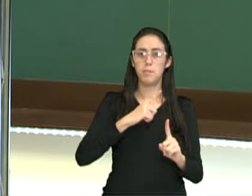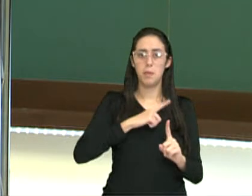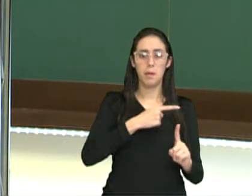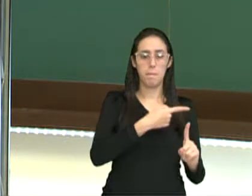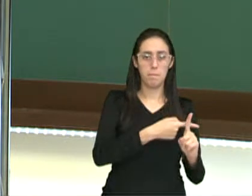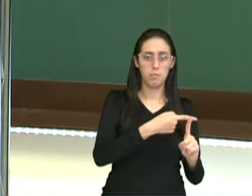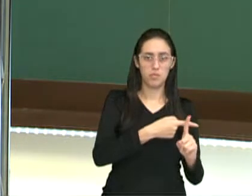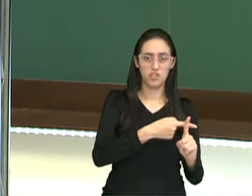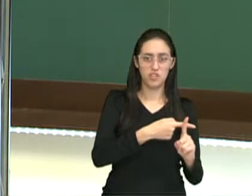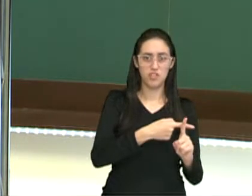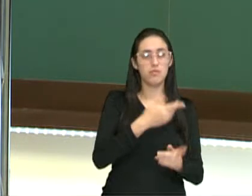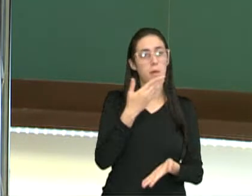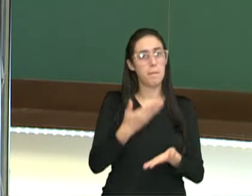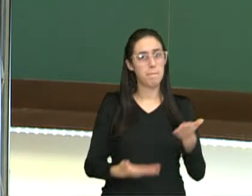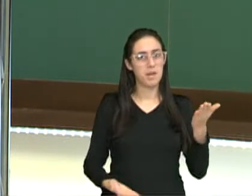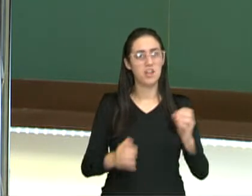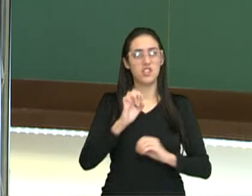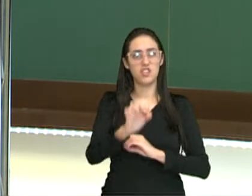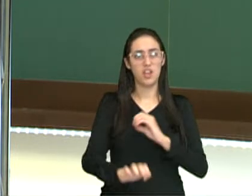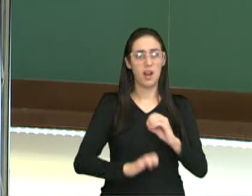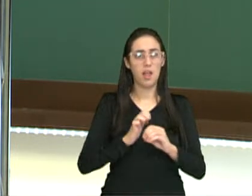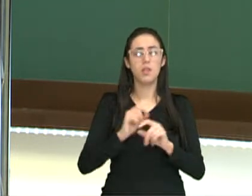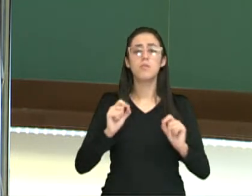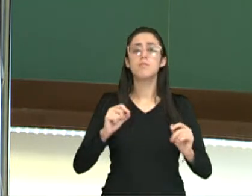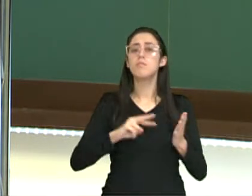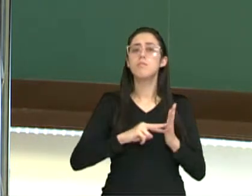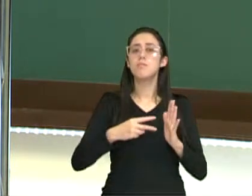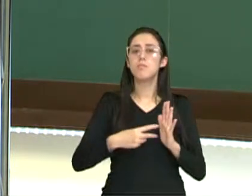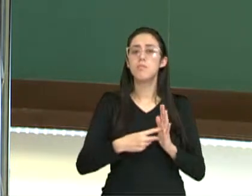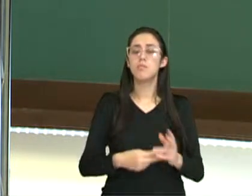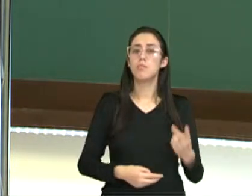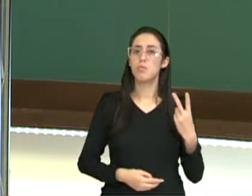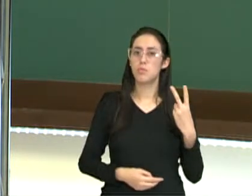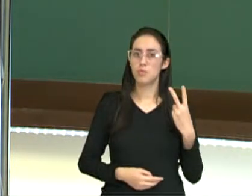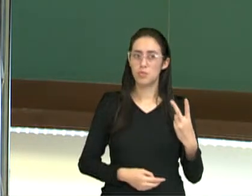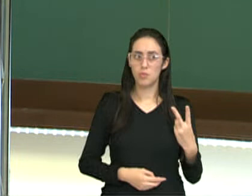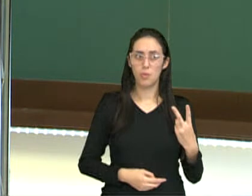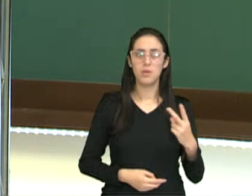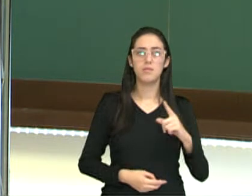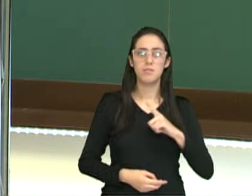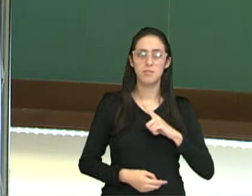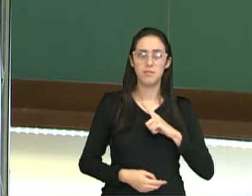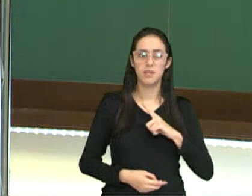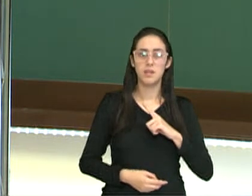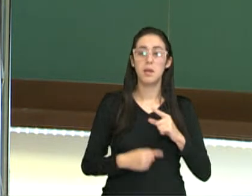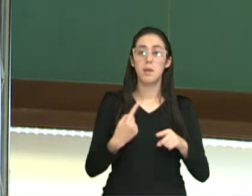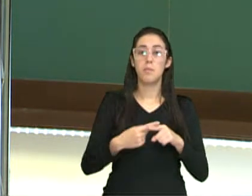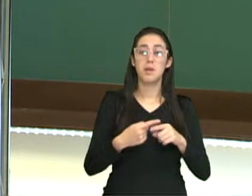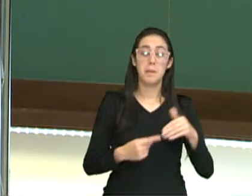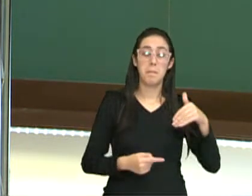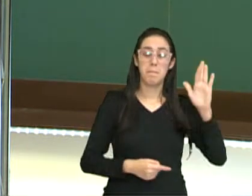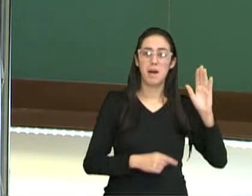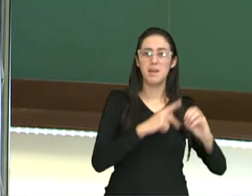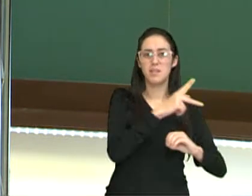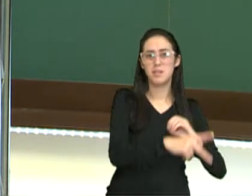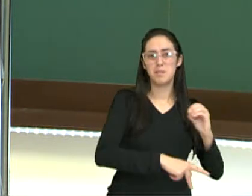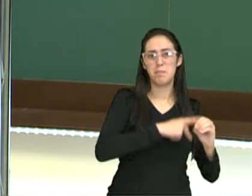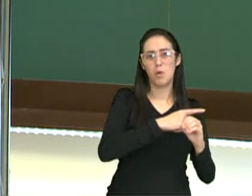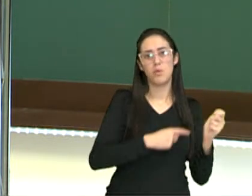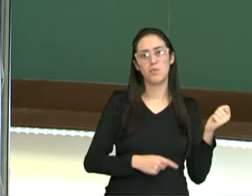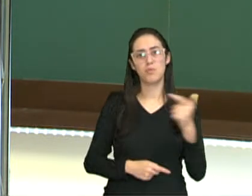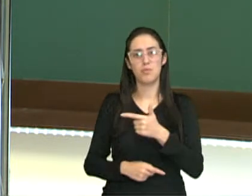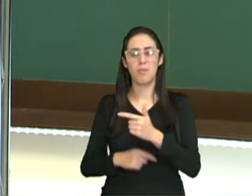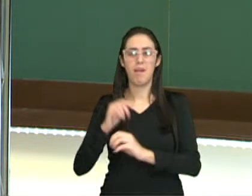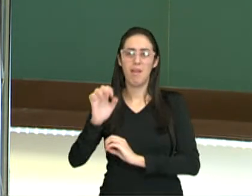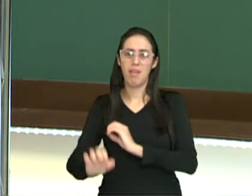Positivo perde elétrons. O que significa isso? Ficou com 2 mais aqui, porque agora tem mais prótons do que elétrons, certo? Então, ele perdeu 2.